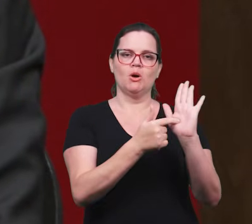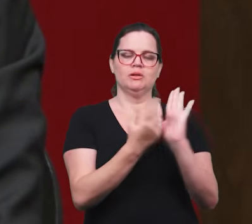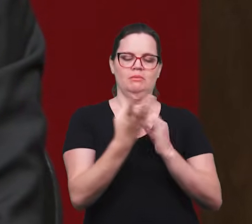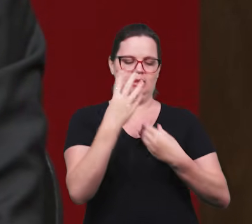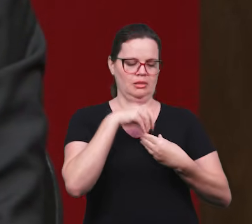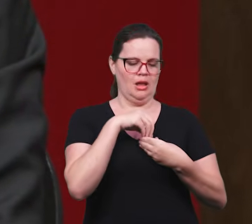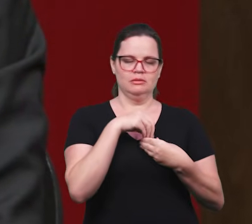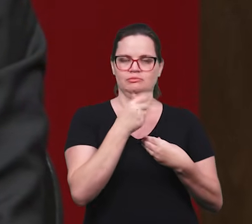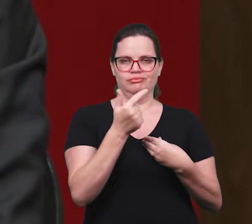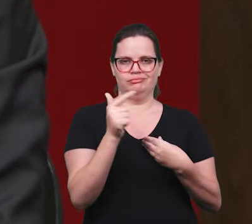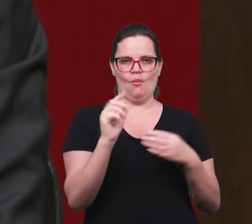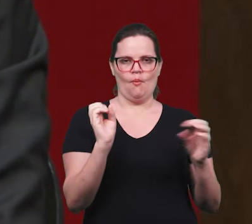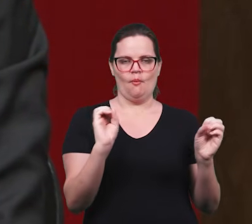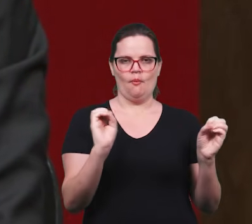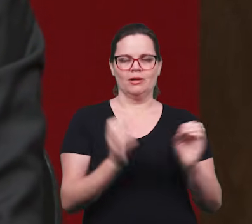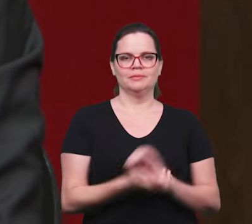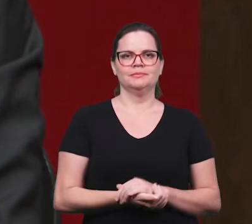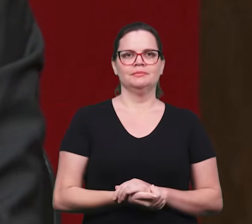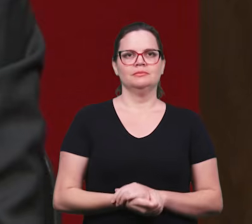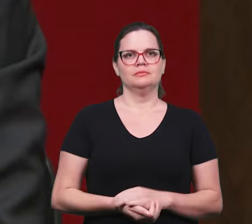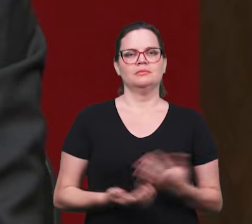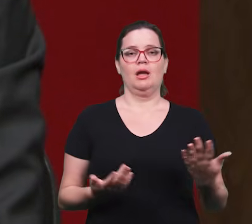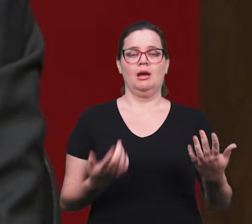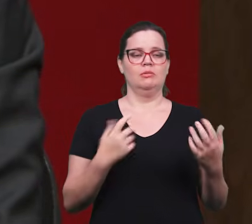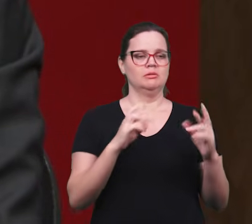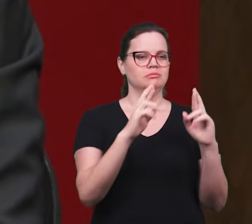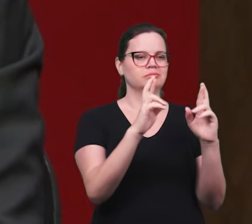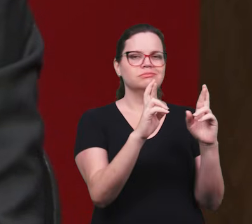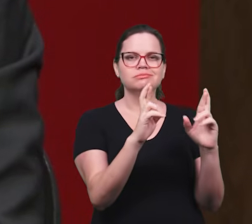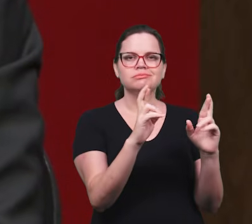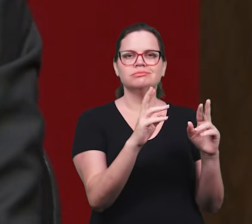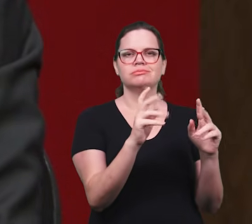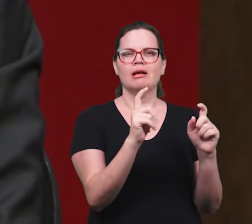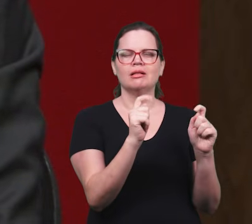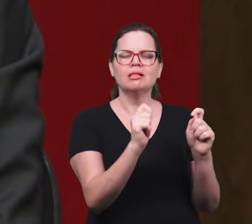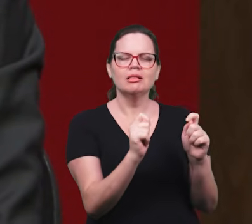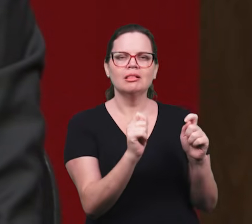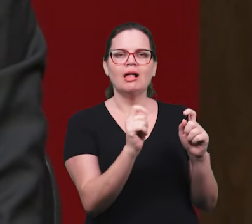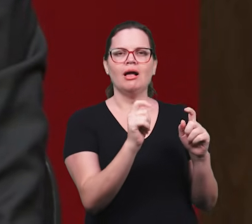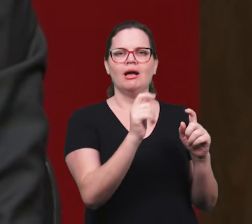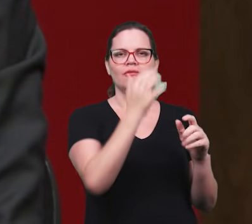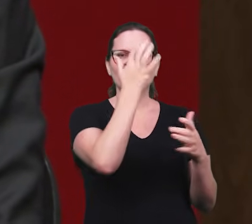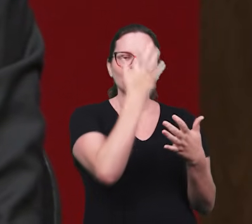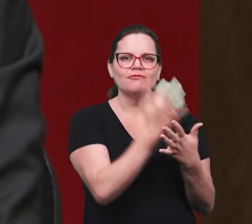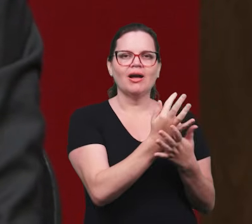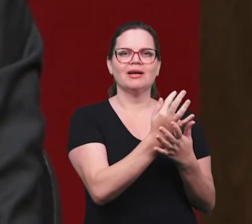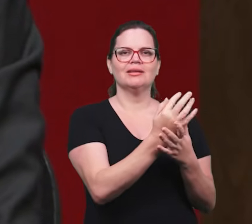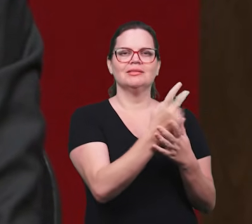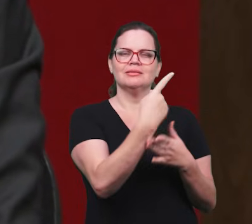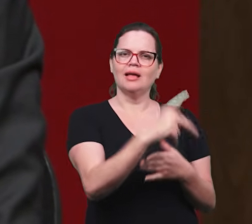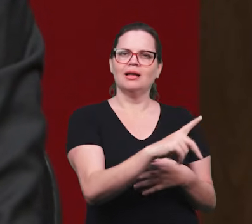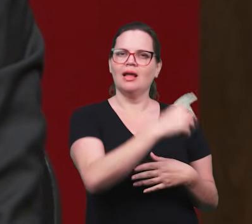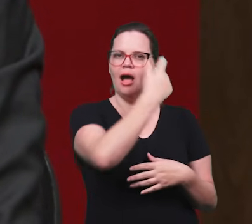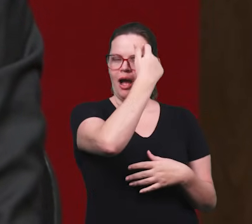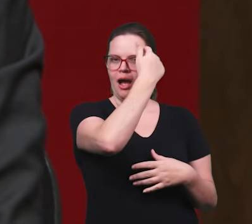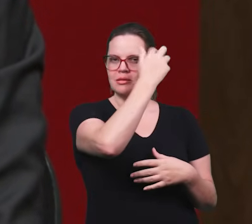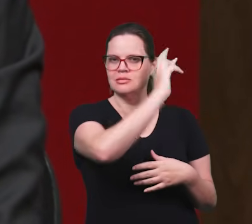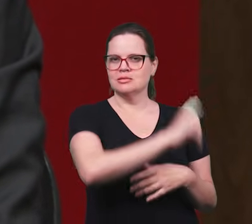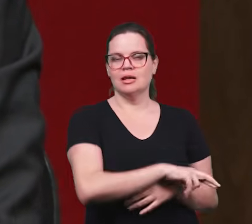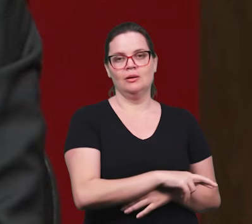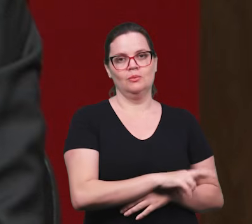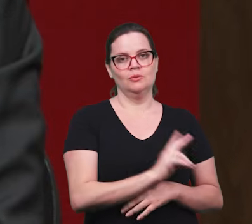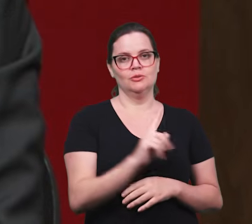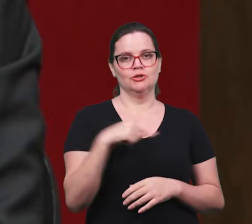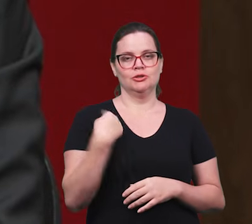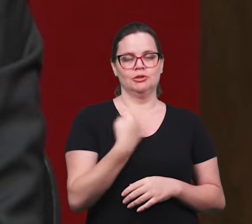Aquela fé que muitas vezes está disponível, uma fé ligada às interpretações humanas, aquilo que as pessoas